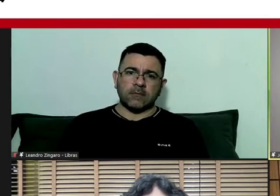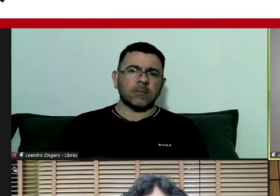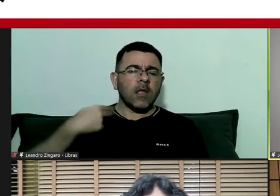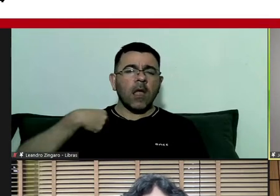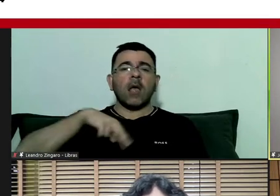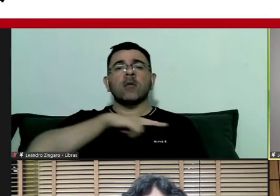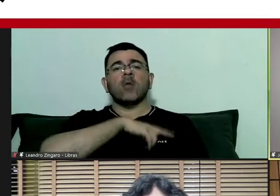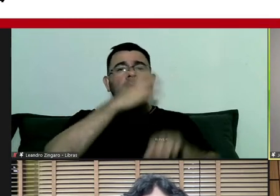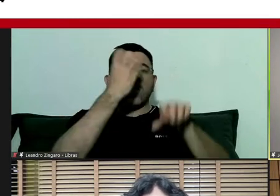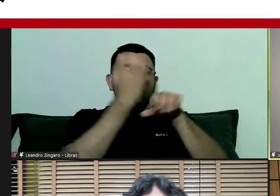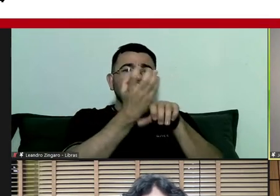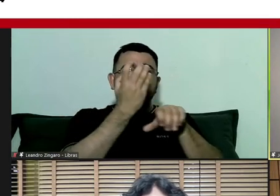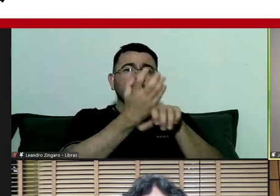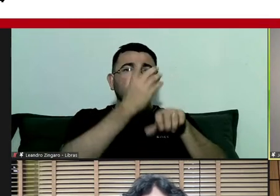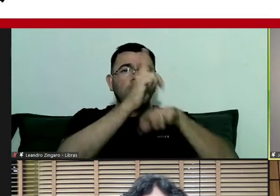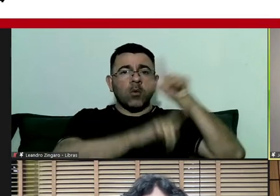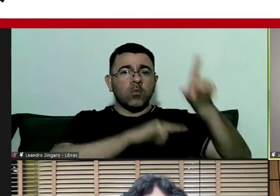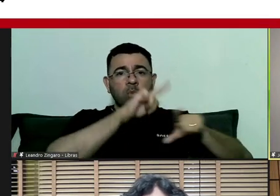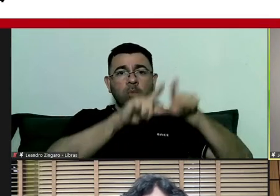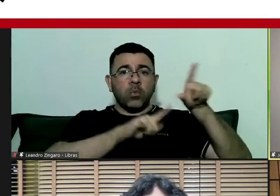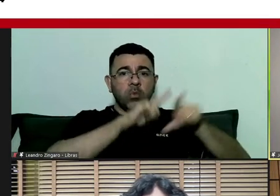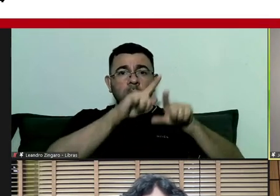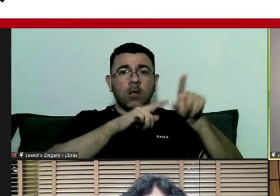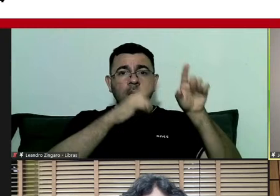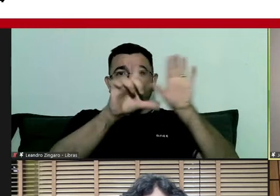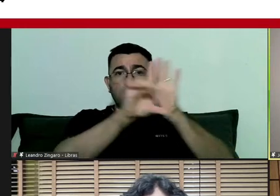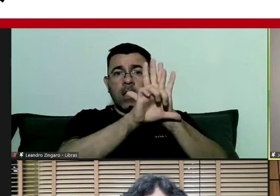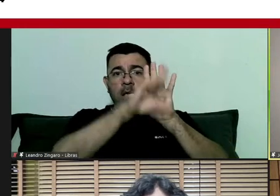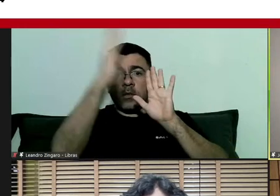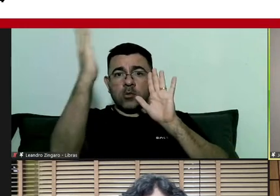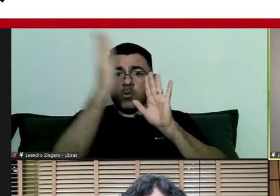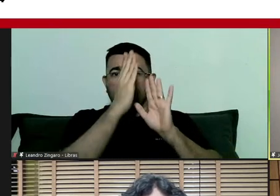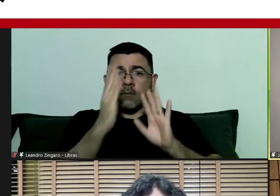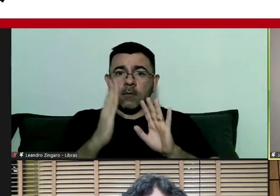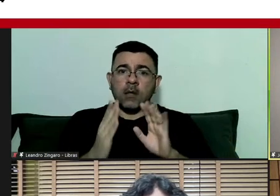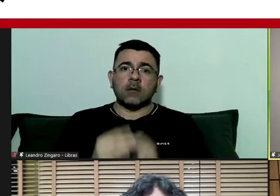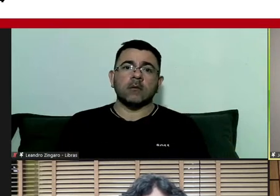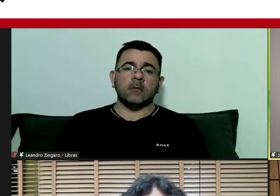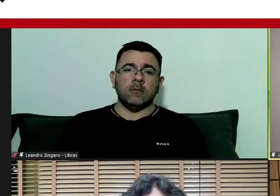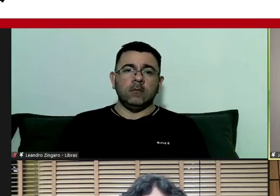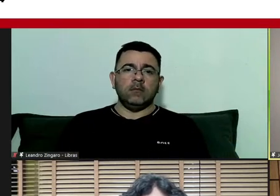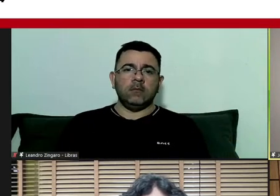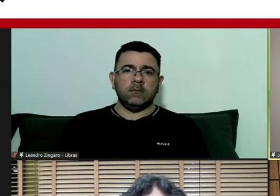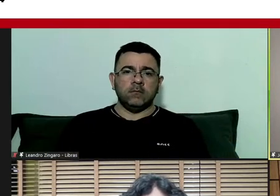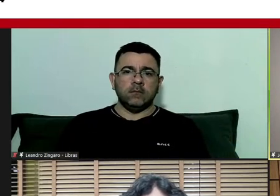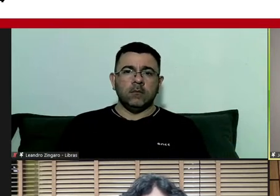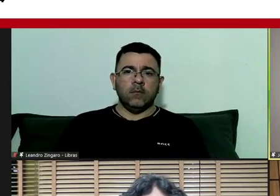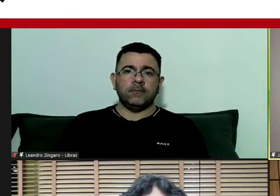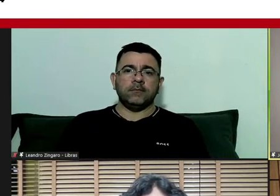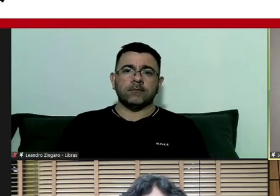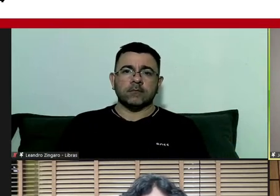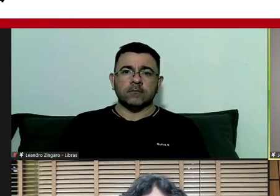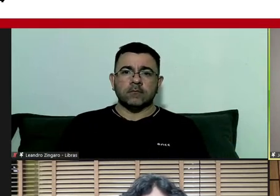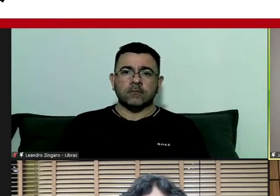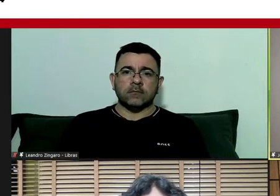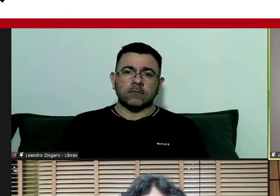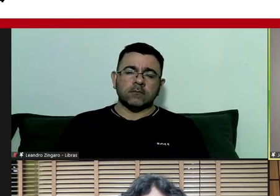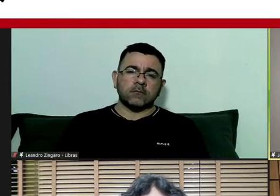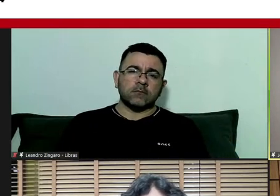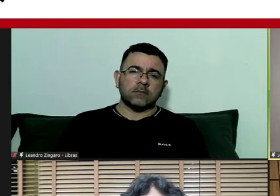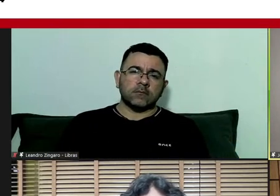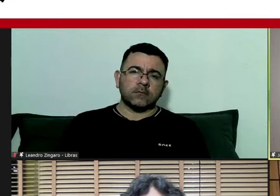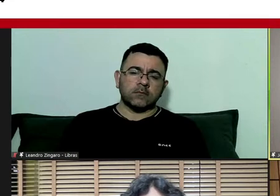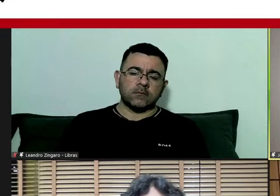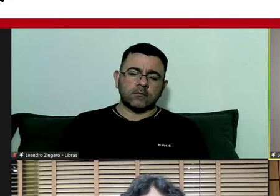Brasília para tentar incluir como uma lei federal que proteja o o consumidor eh e do ponto de vista